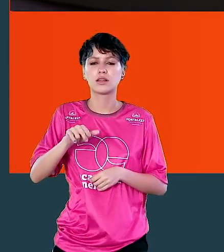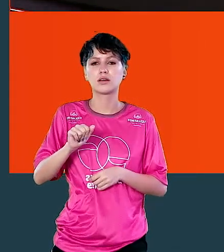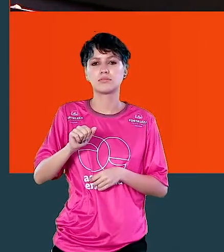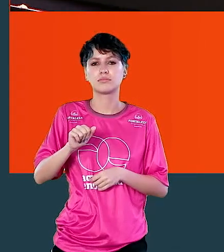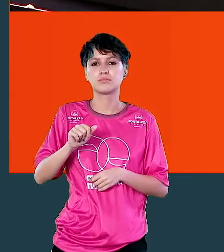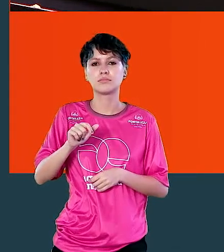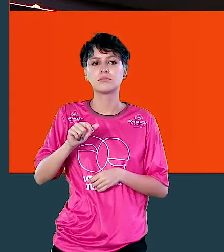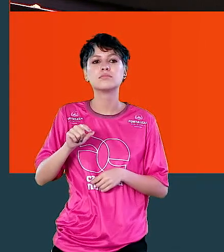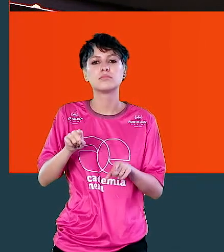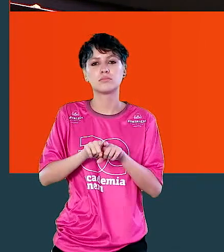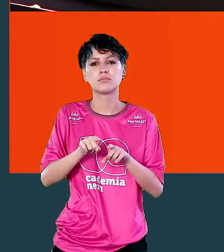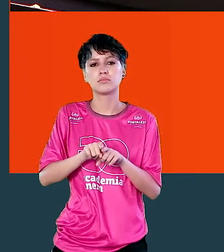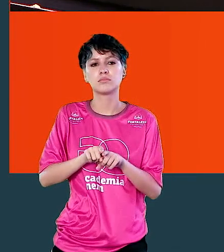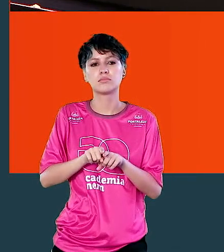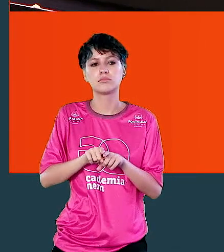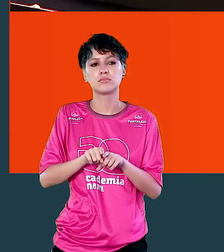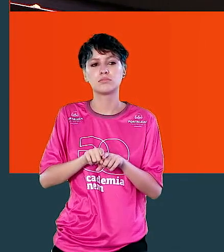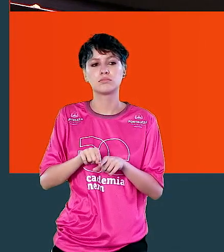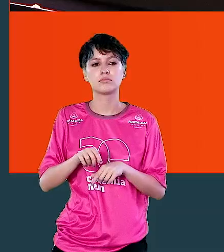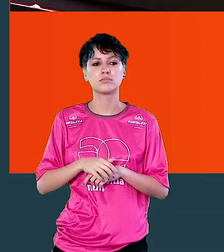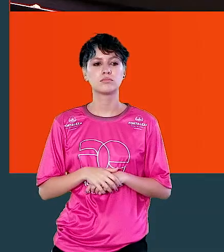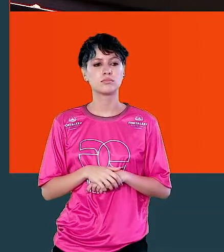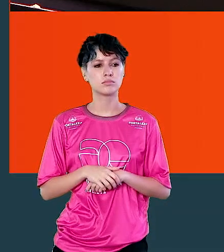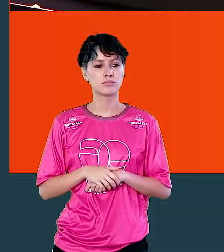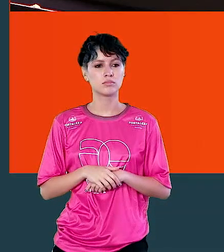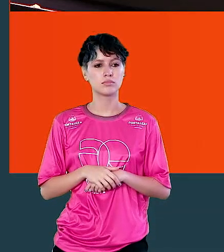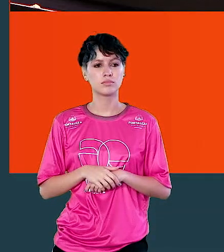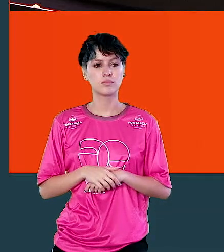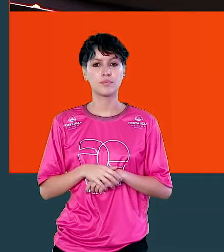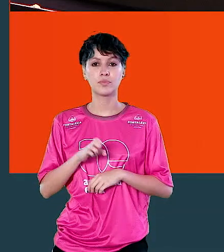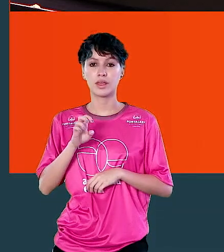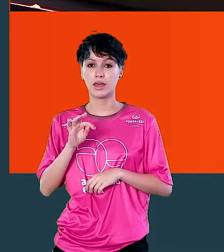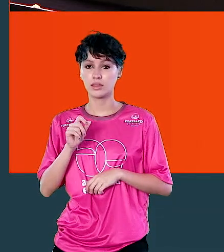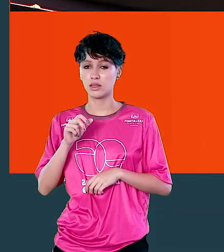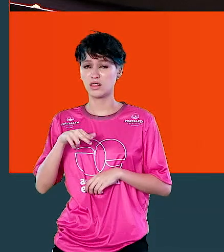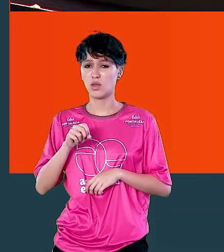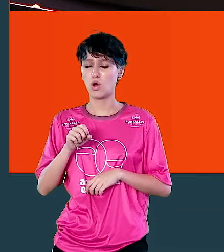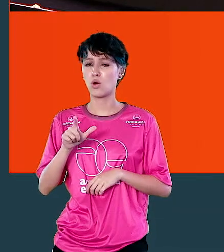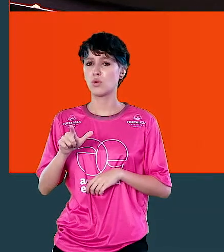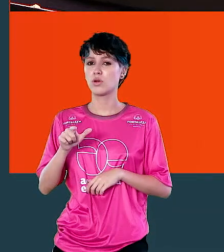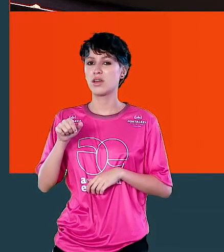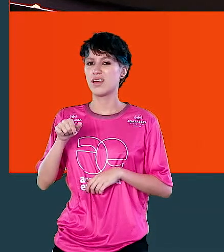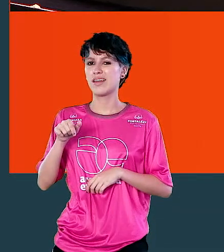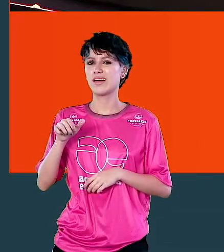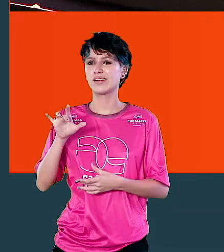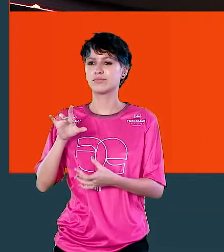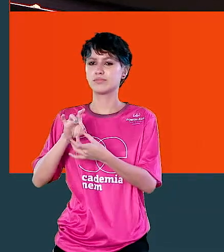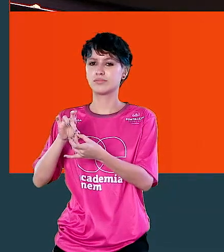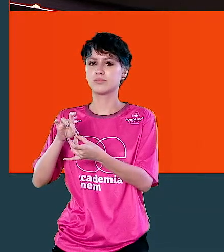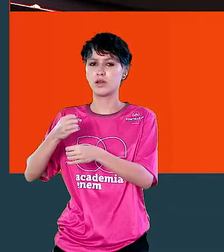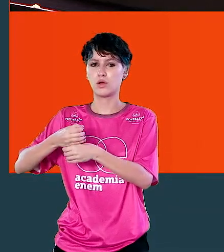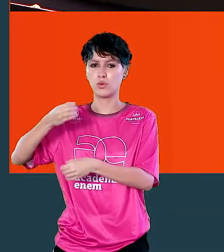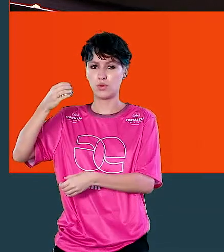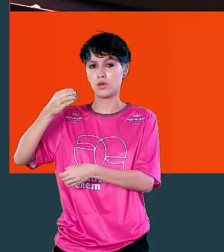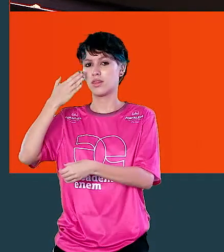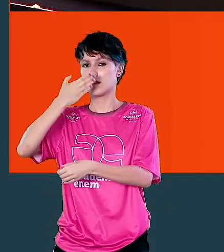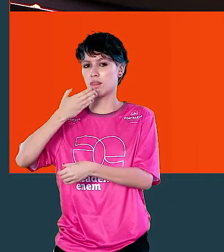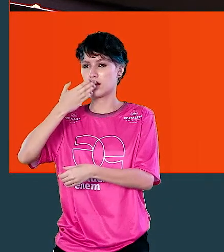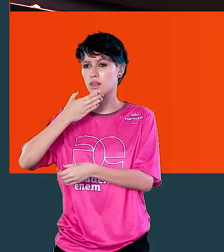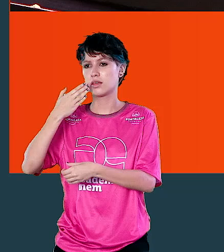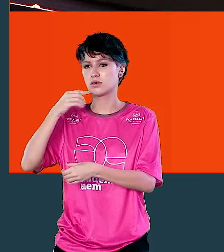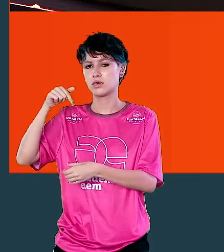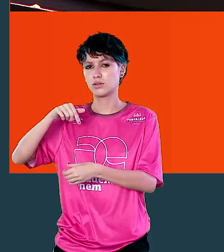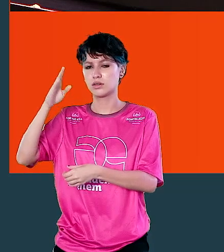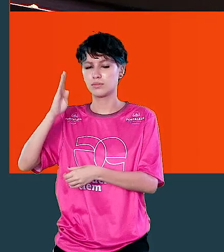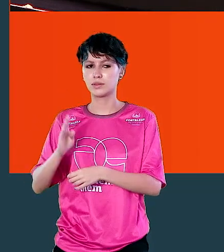Etanol não vem do petróleo, não vem. O etanol ele vem da fermentação da cana-de-açúcar aqui no Brasil, né? Na sua grande maioria. O